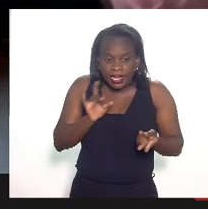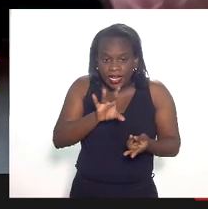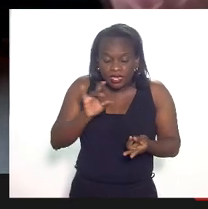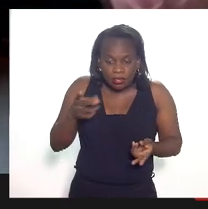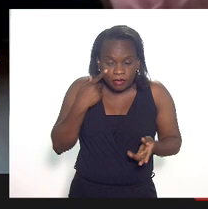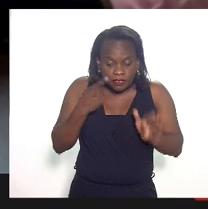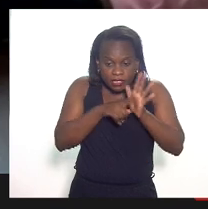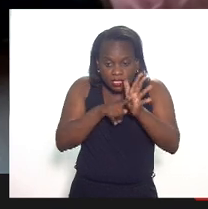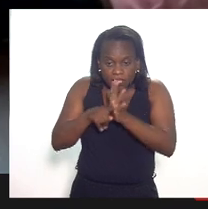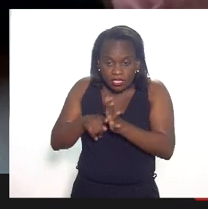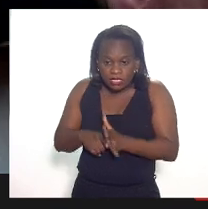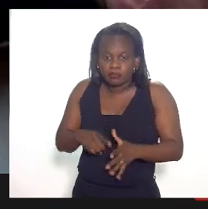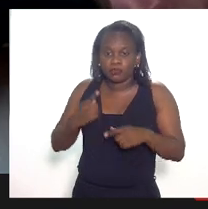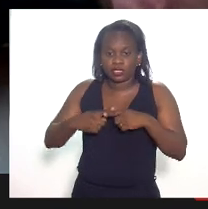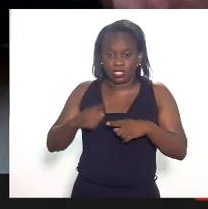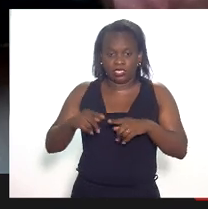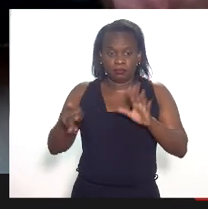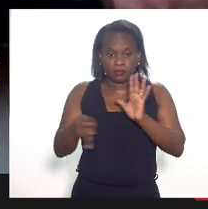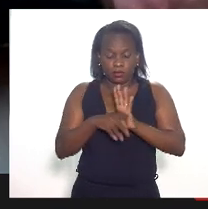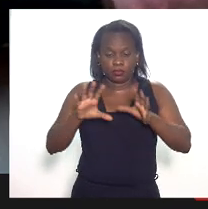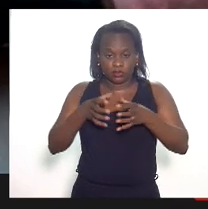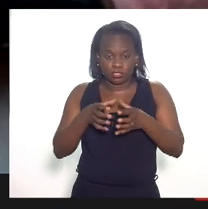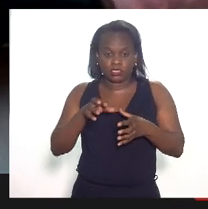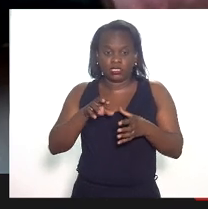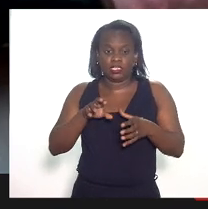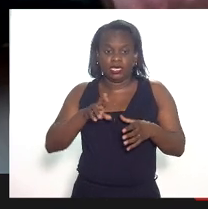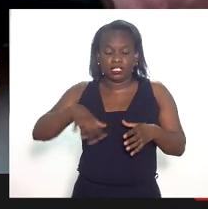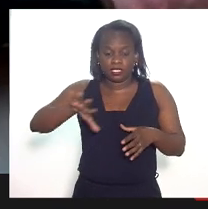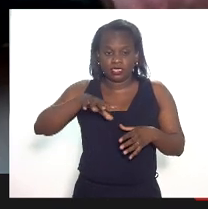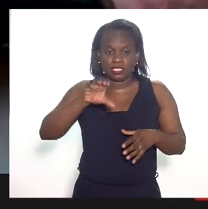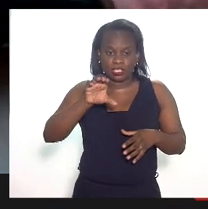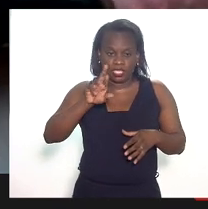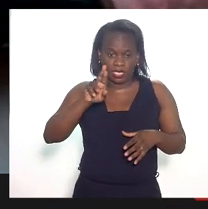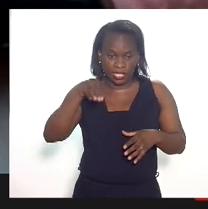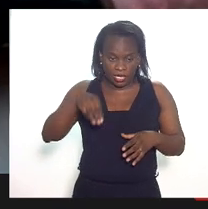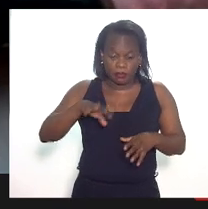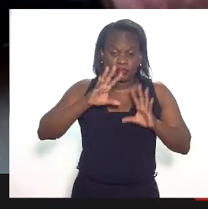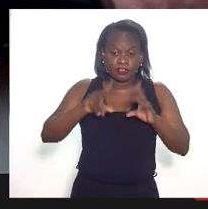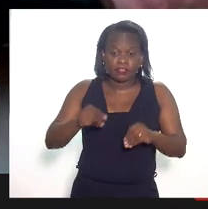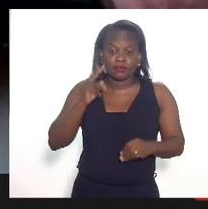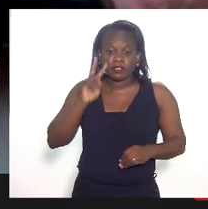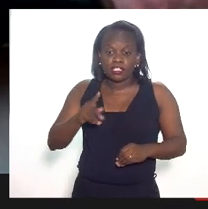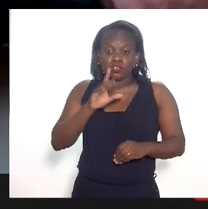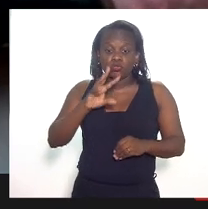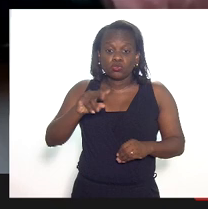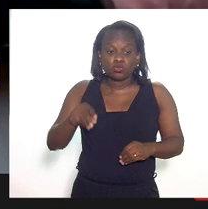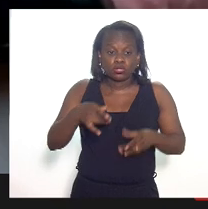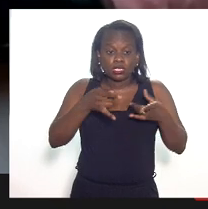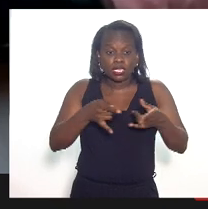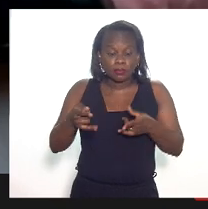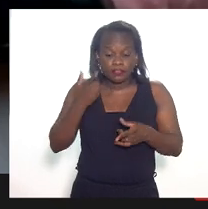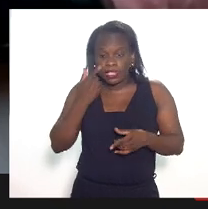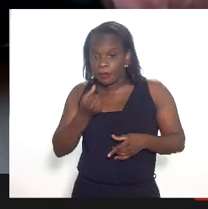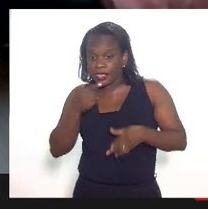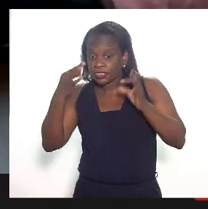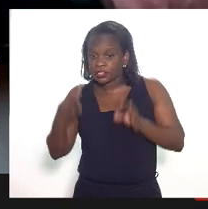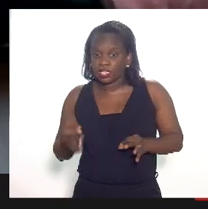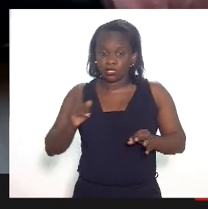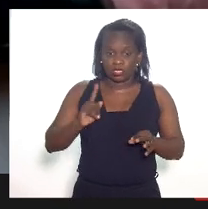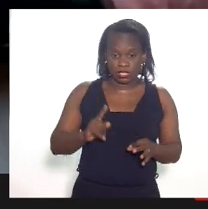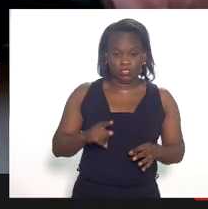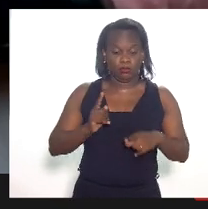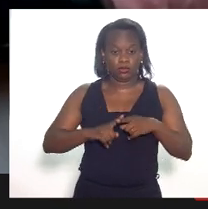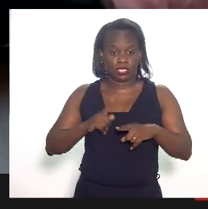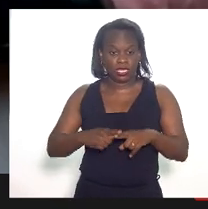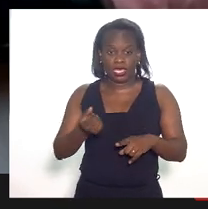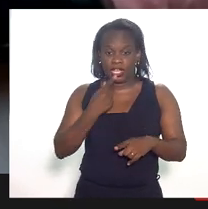Conselho Regional, que é o órgão que eu me reporto, para ver todos os doentes, inclusive com a medicação correta. Porque os